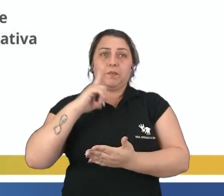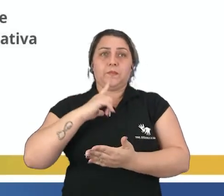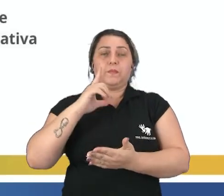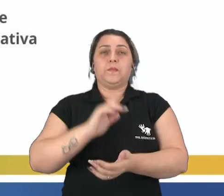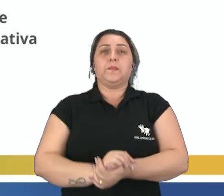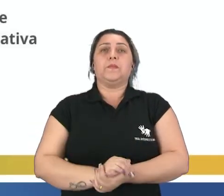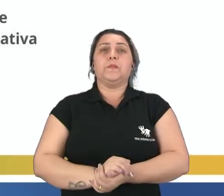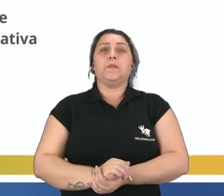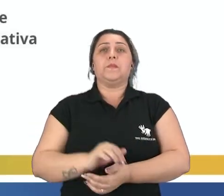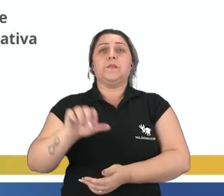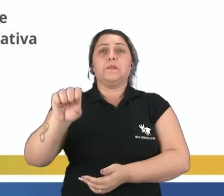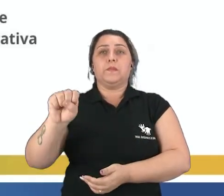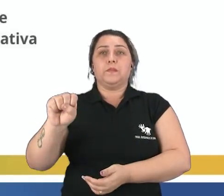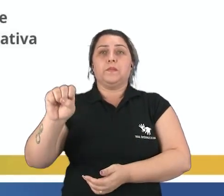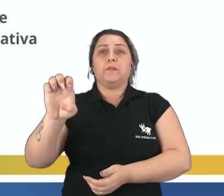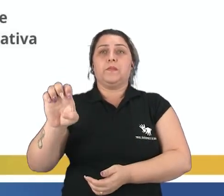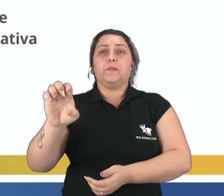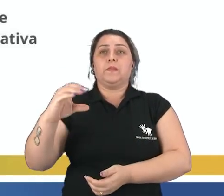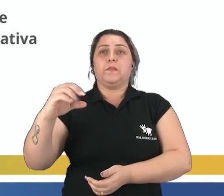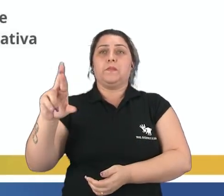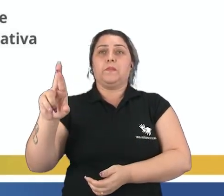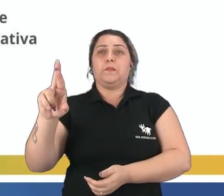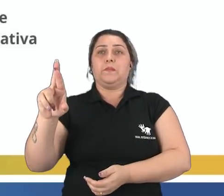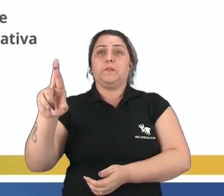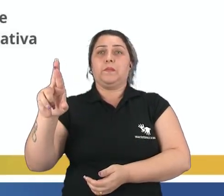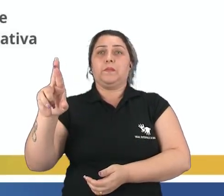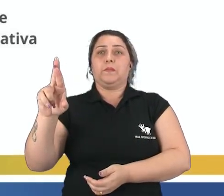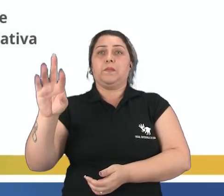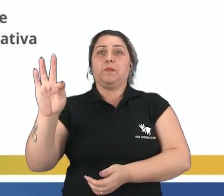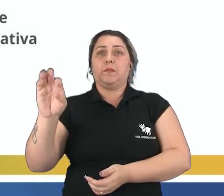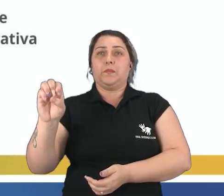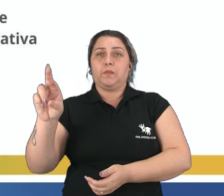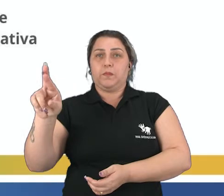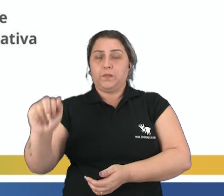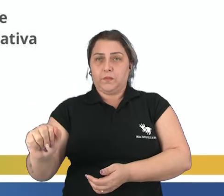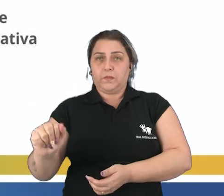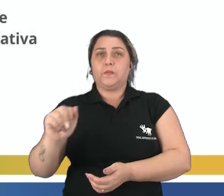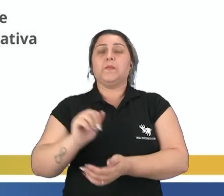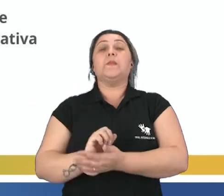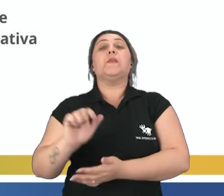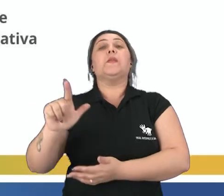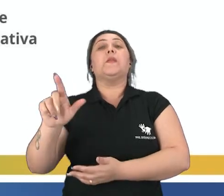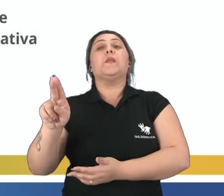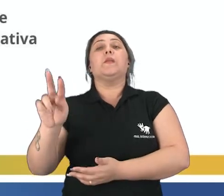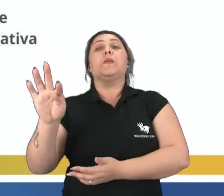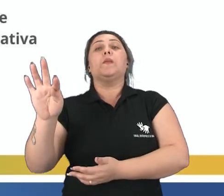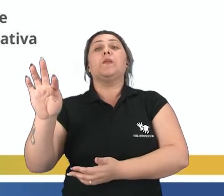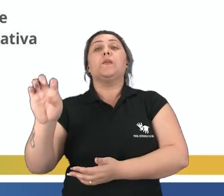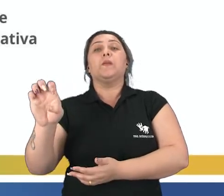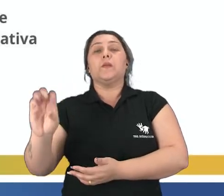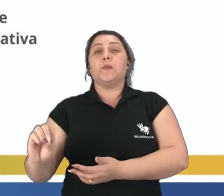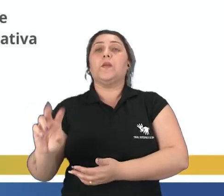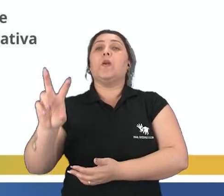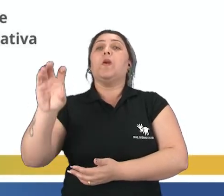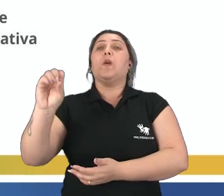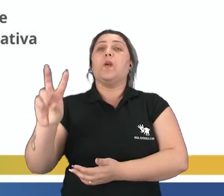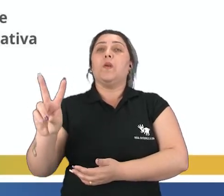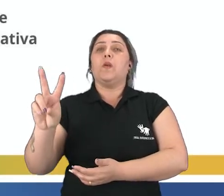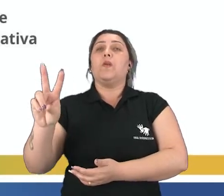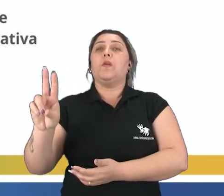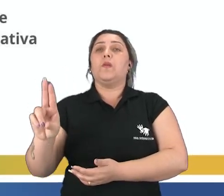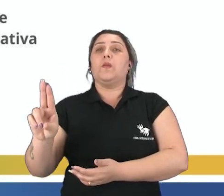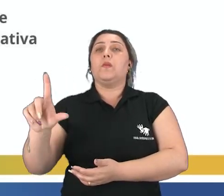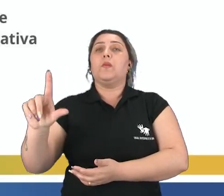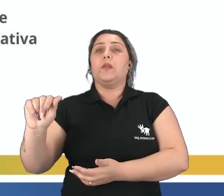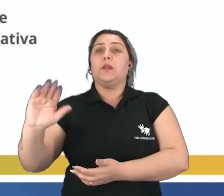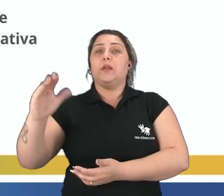fase secretora, que é onde a gente está falando mais referente ao corpo lúteo, tem a fase de ovulação, mais relacionada